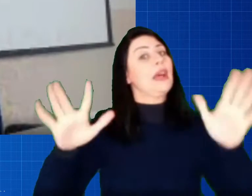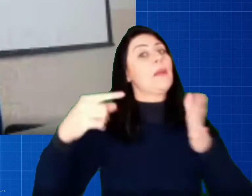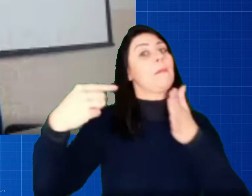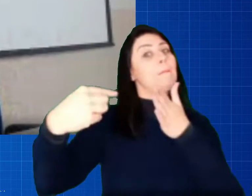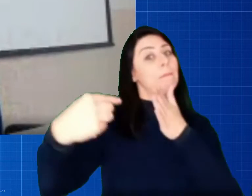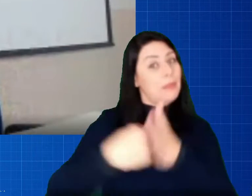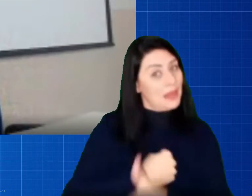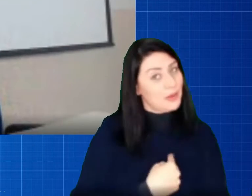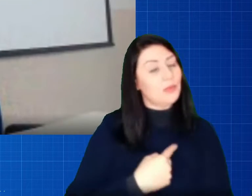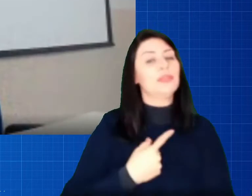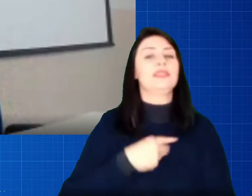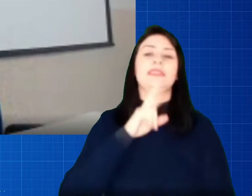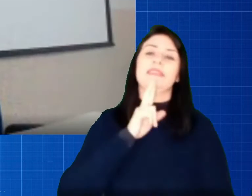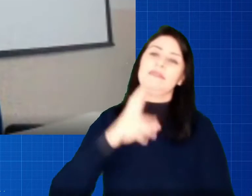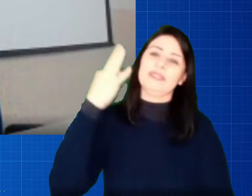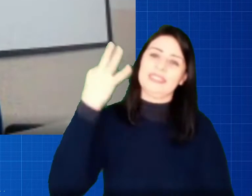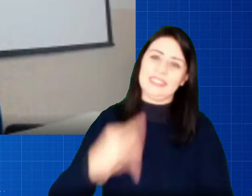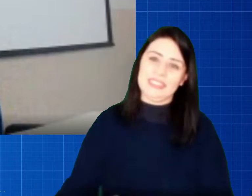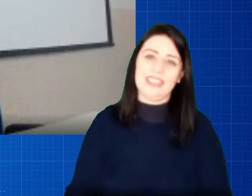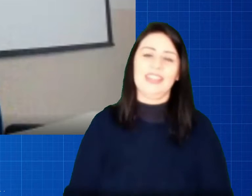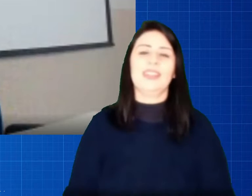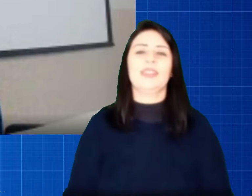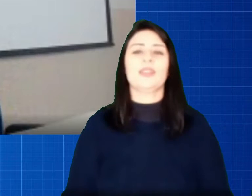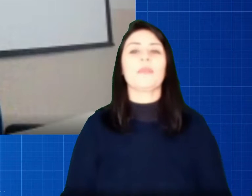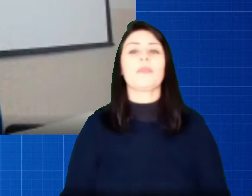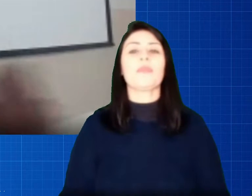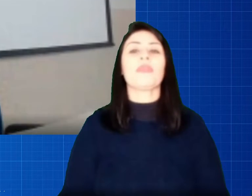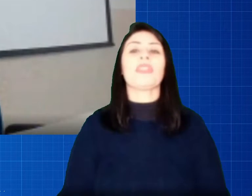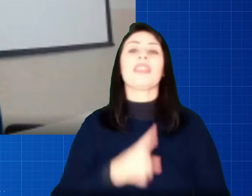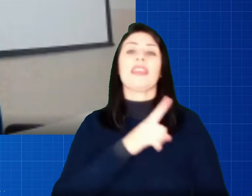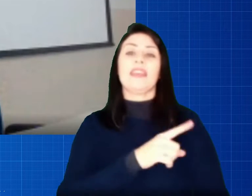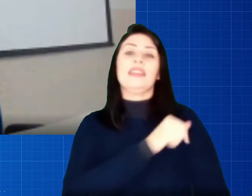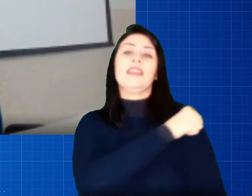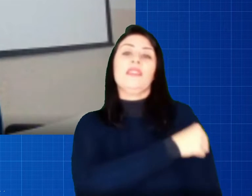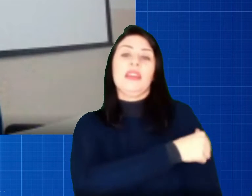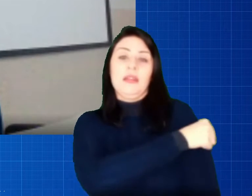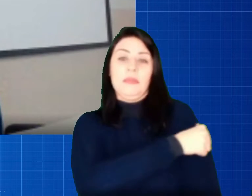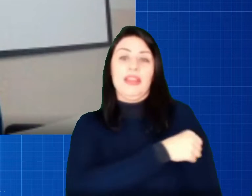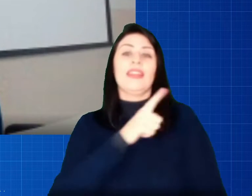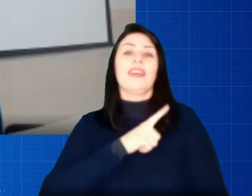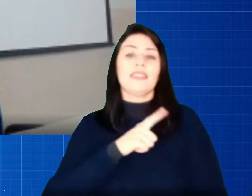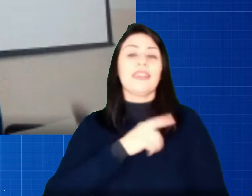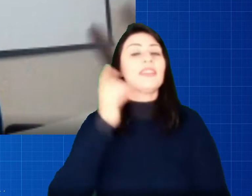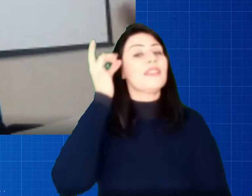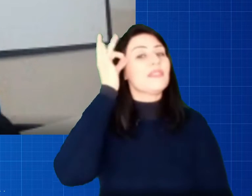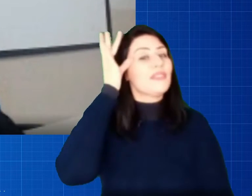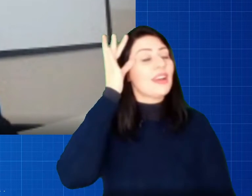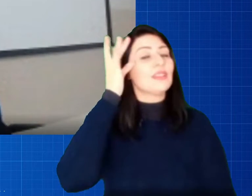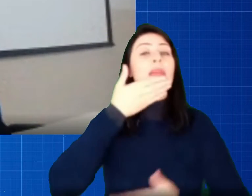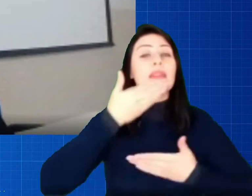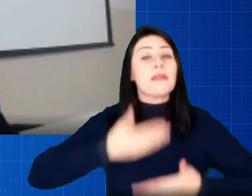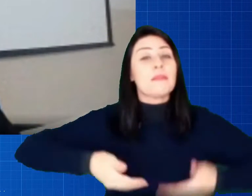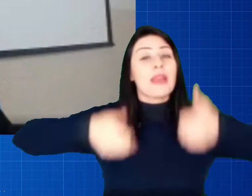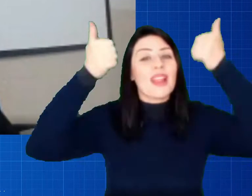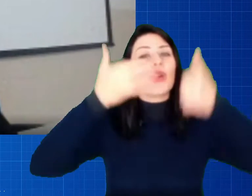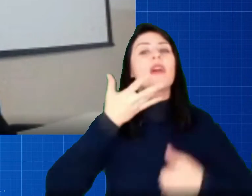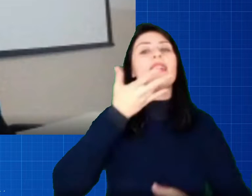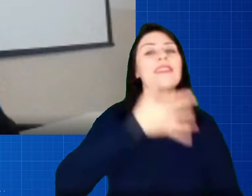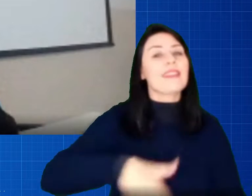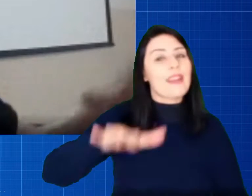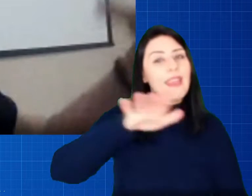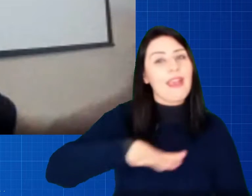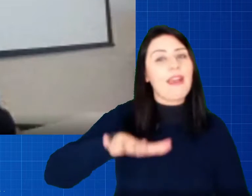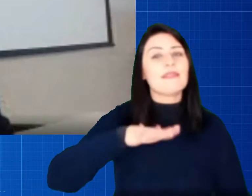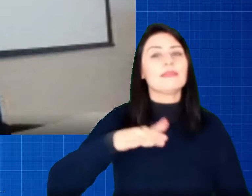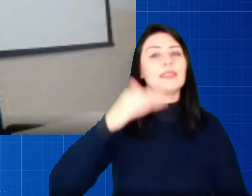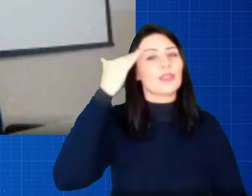totalmente diferente, né? A Tilly tem a felicidade de pegar essas crianças nessa fase de dúvida da sexualidade, porque ela acompanha